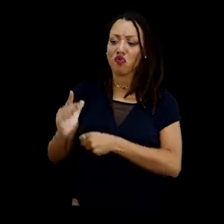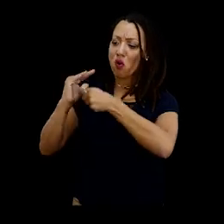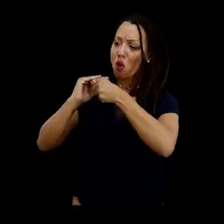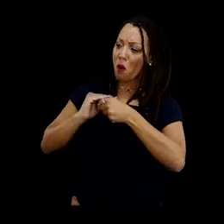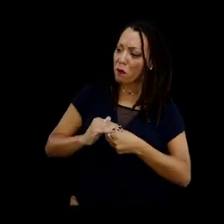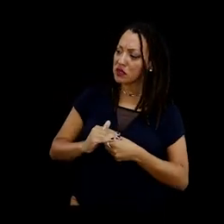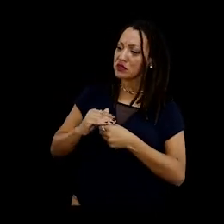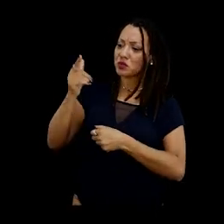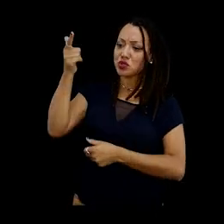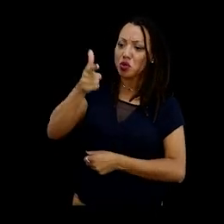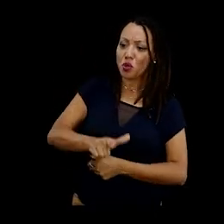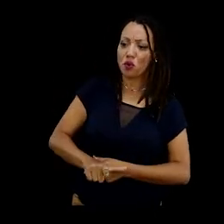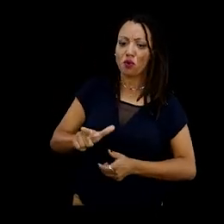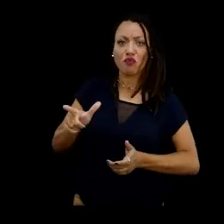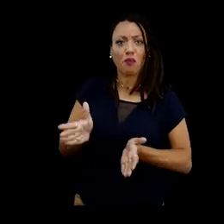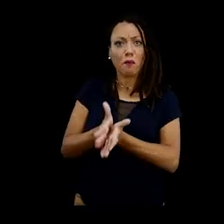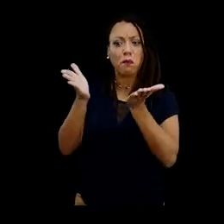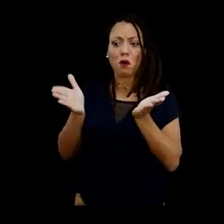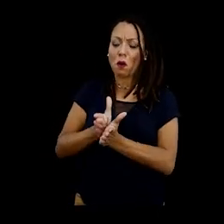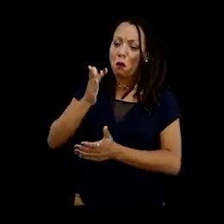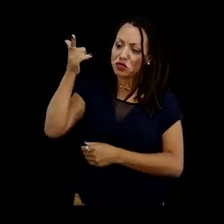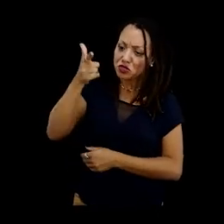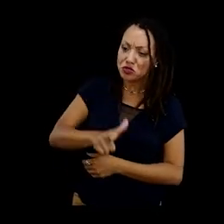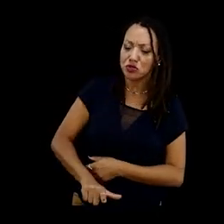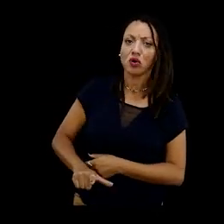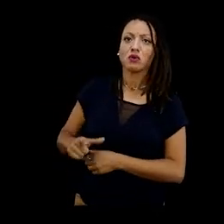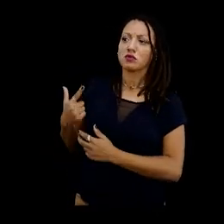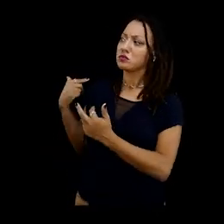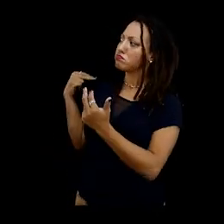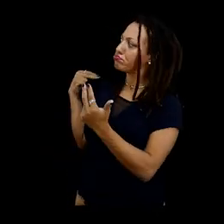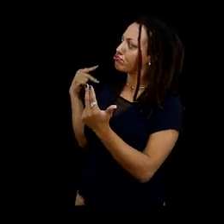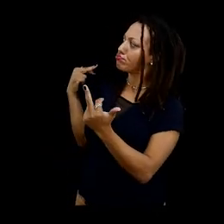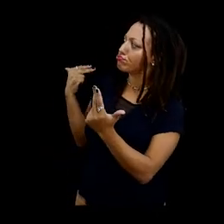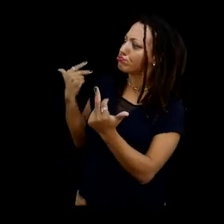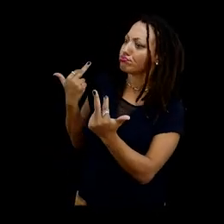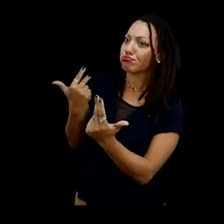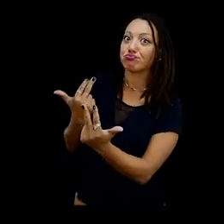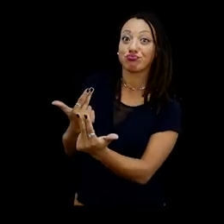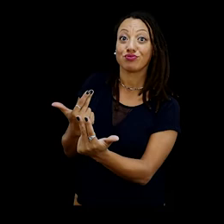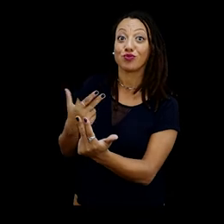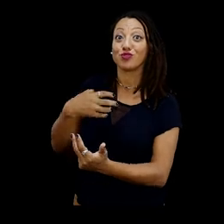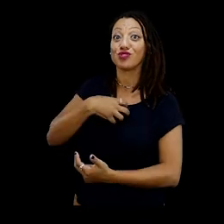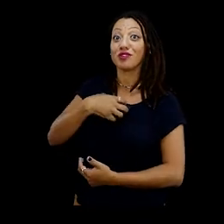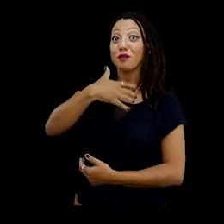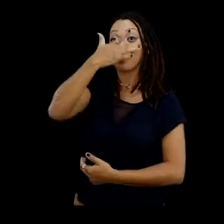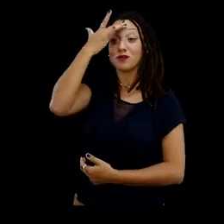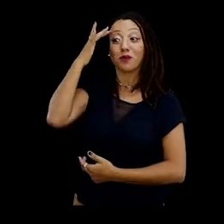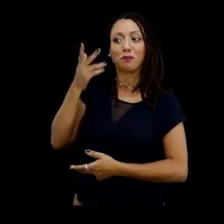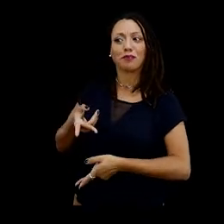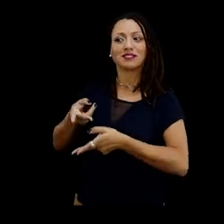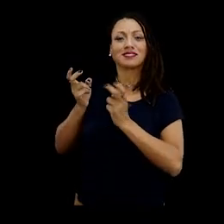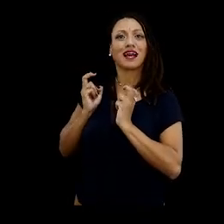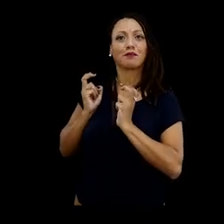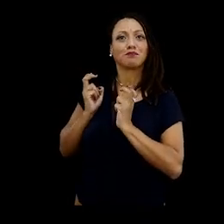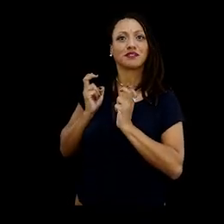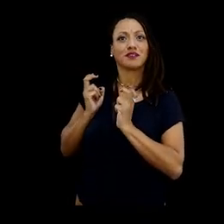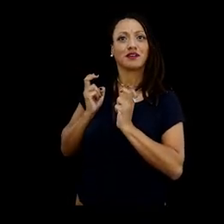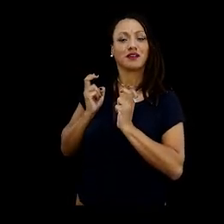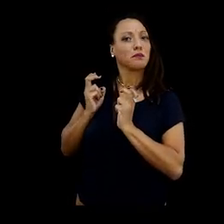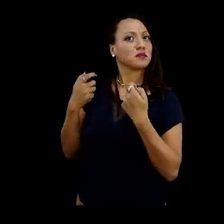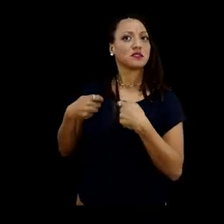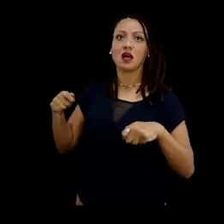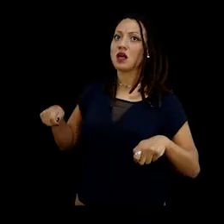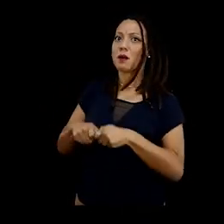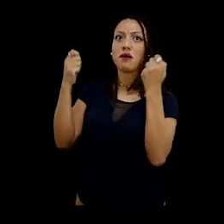os pobres sempre existirão. Essa percepção cíclica da vida, ela precisa ser rompida.